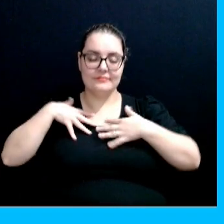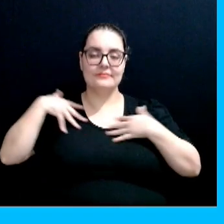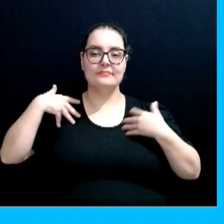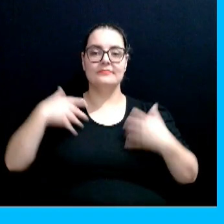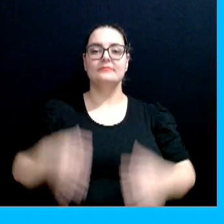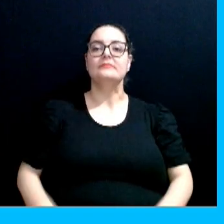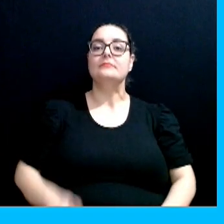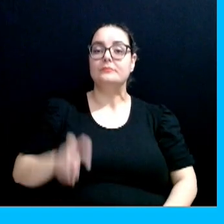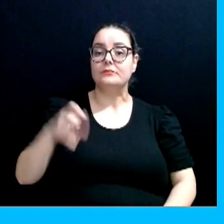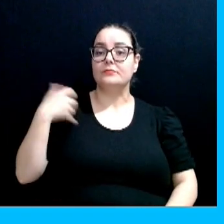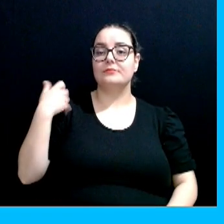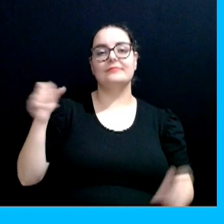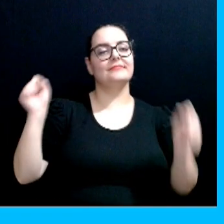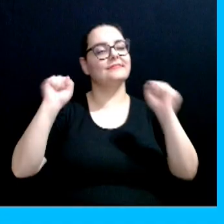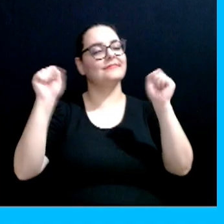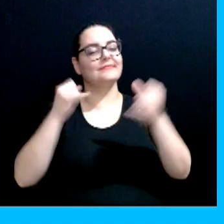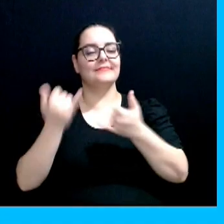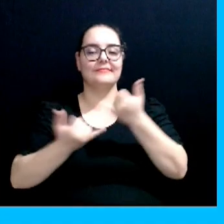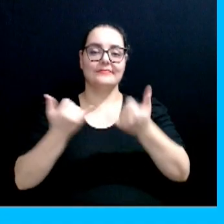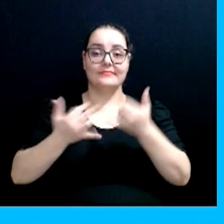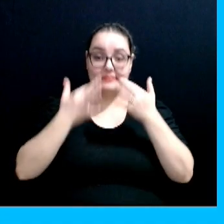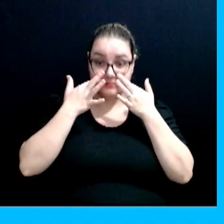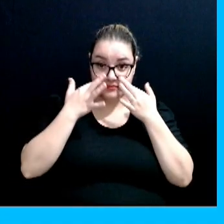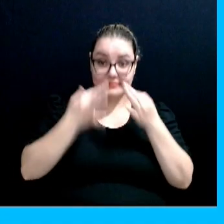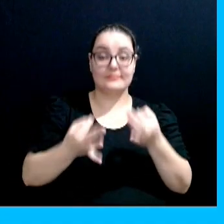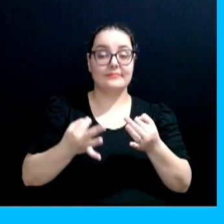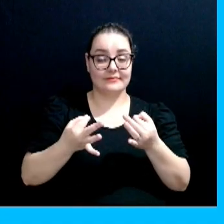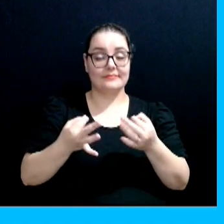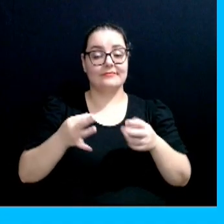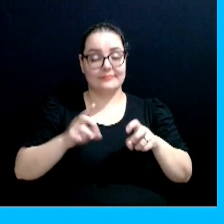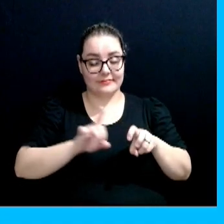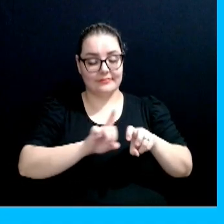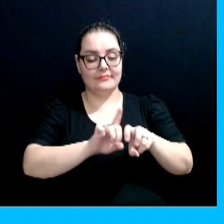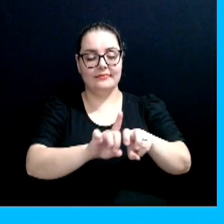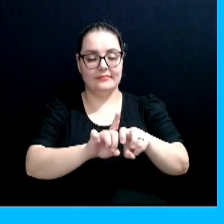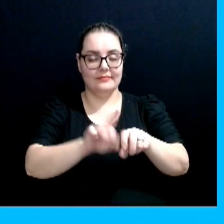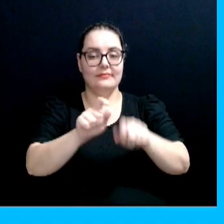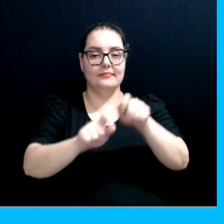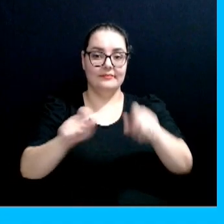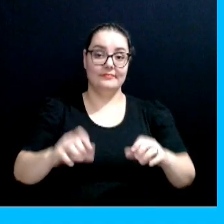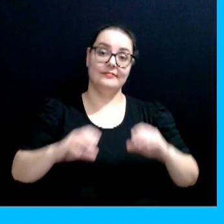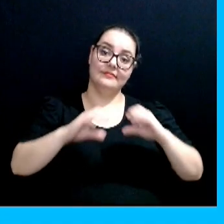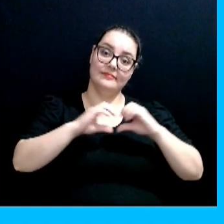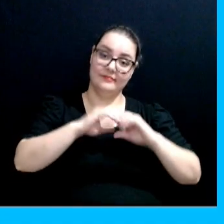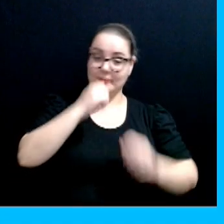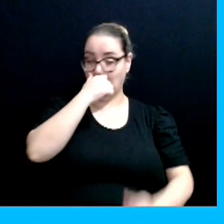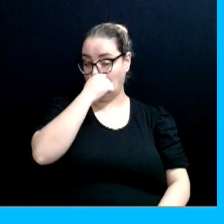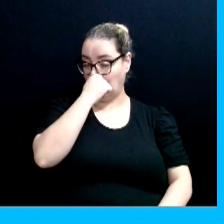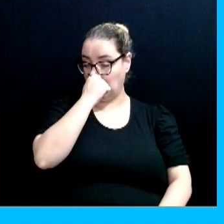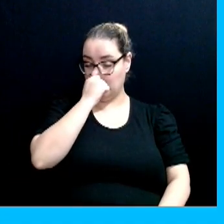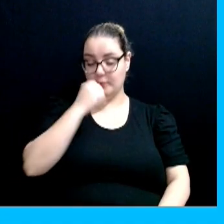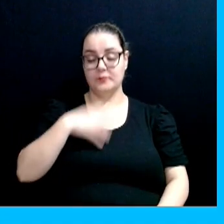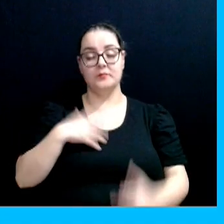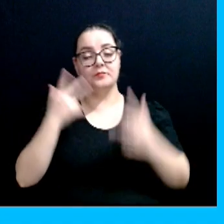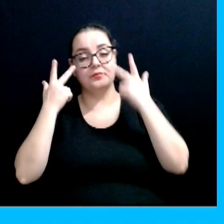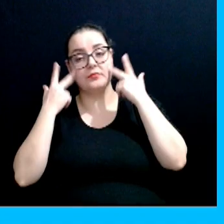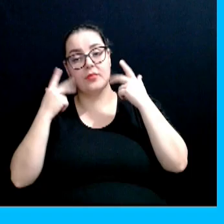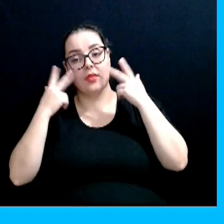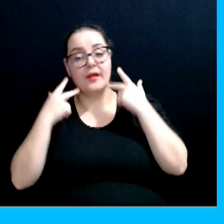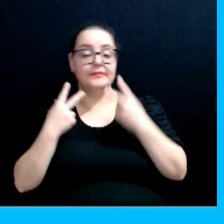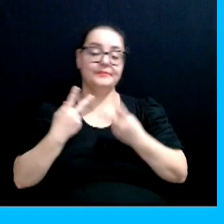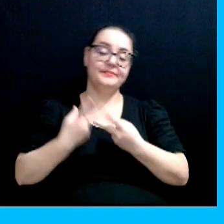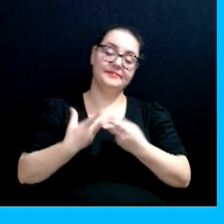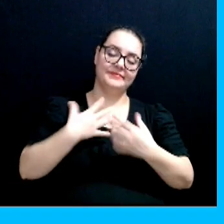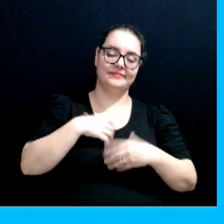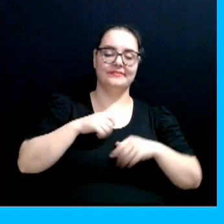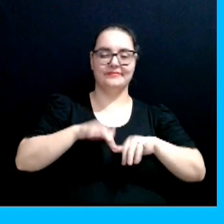brincar, receber atenção e estar perto das pessoas que ama. Seu jeito tranquilo e afetuoso